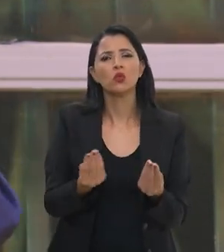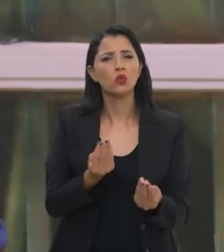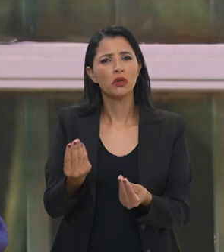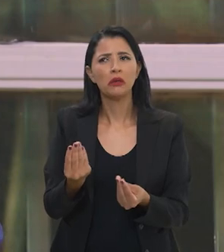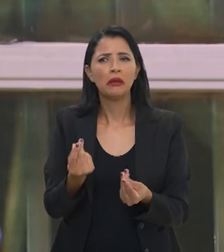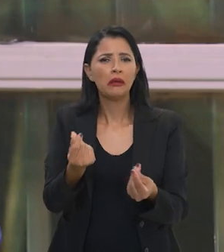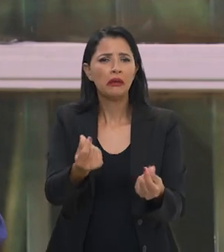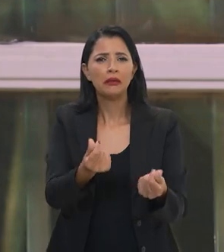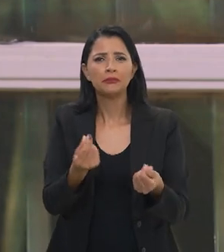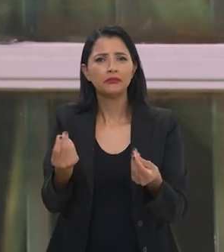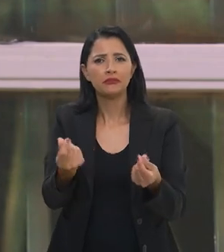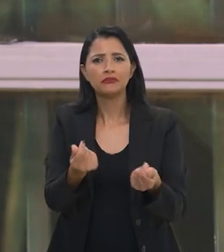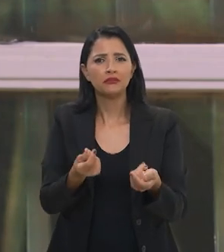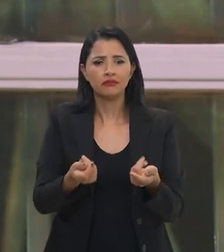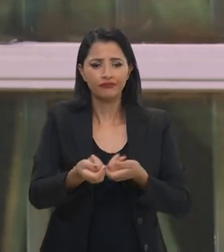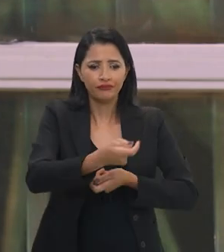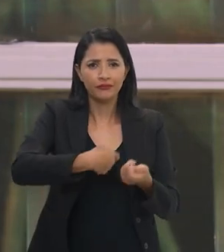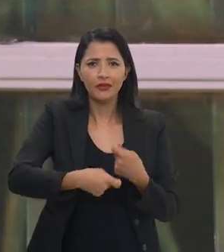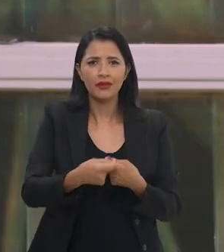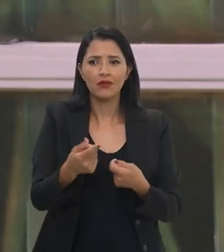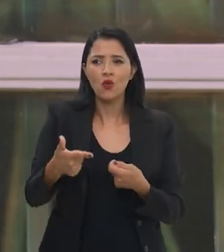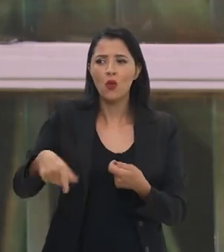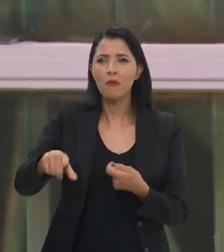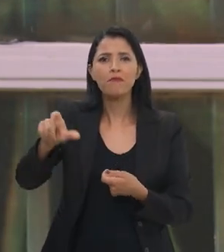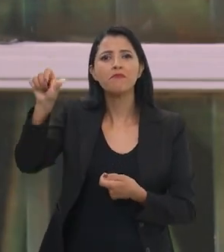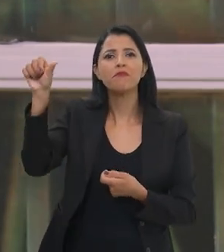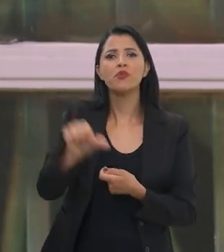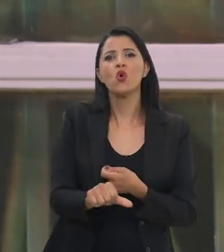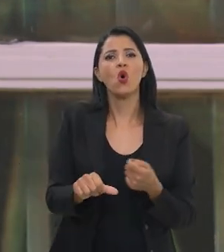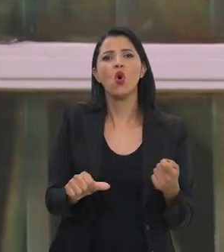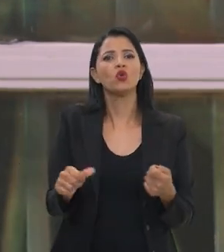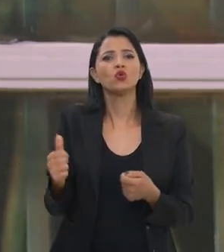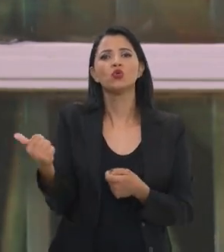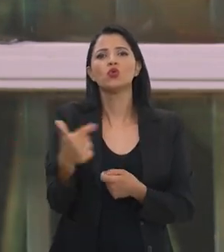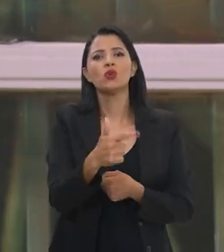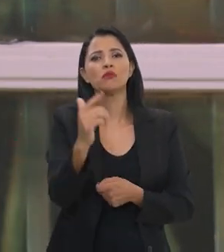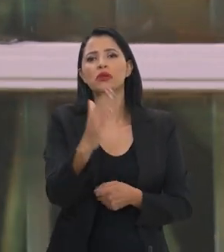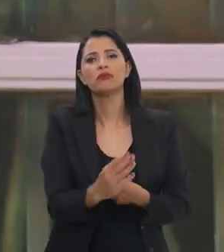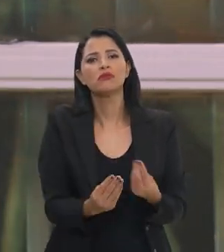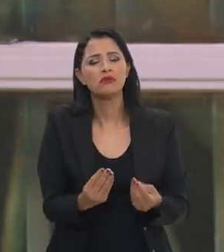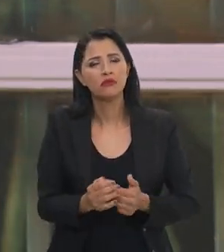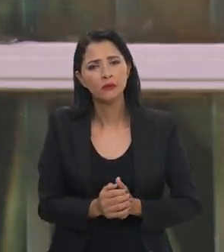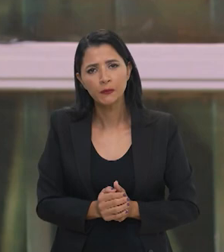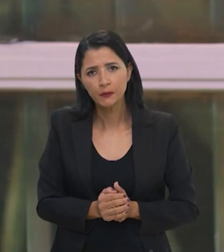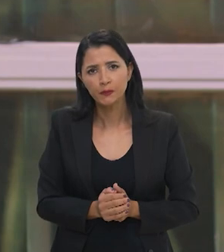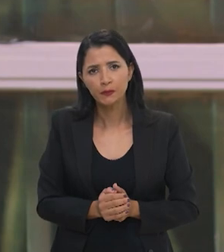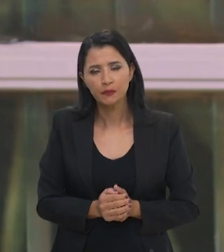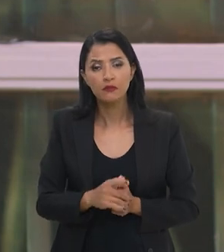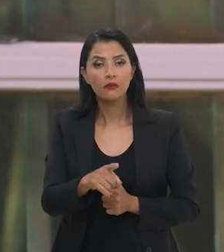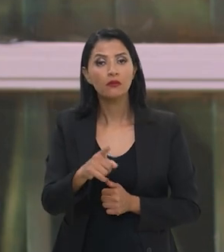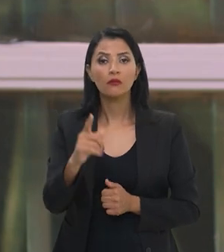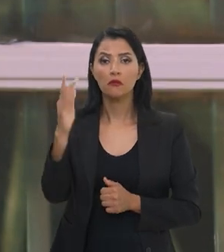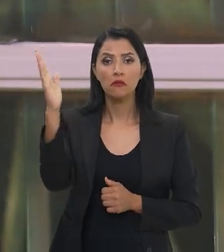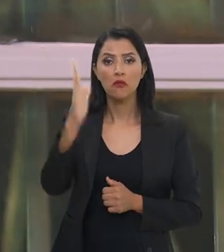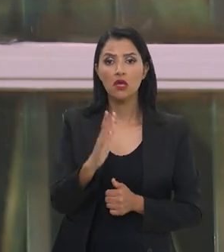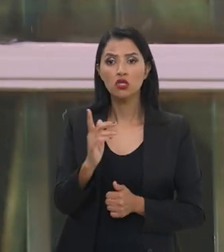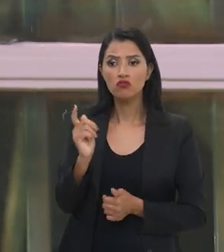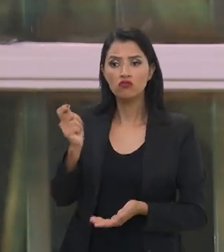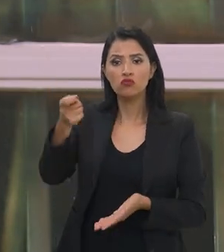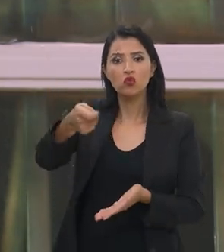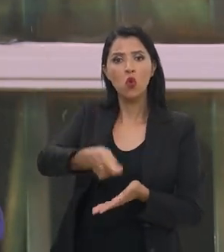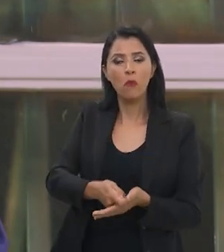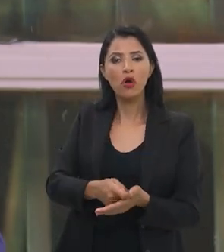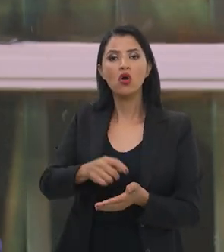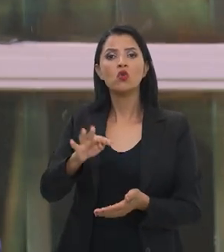é financeiro pior que o Brasil e aí o Brasil cobrando